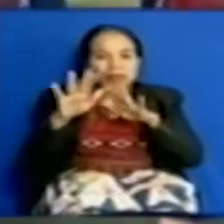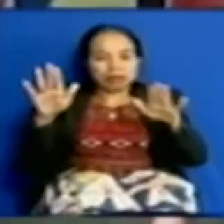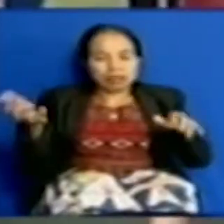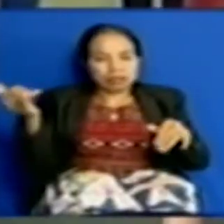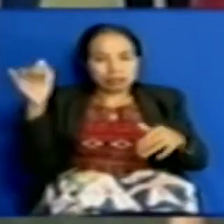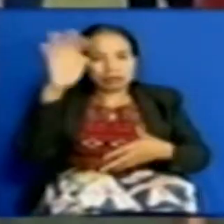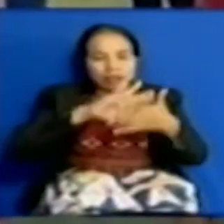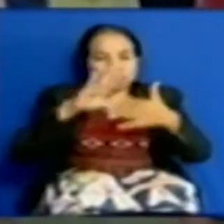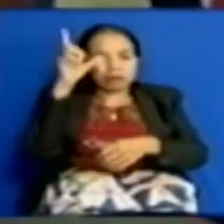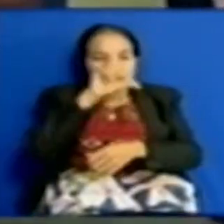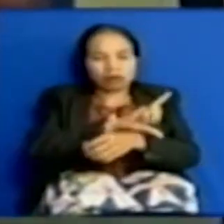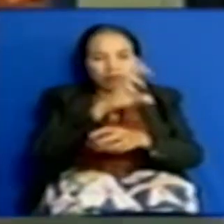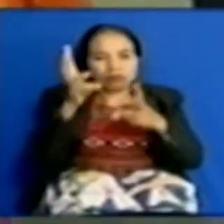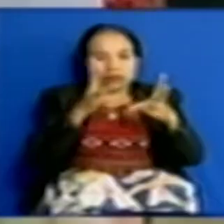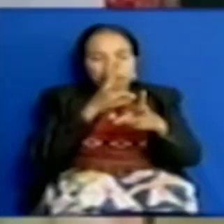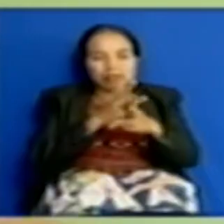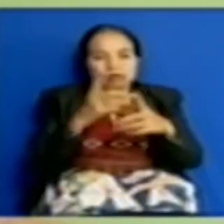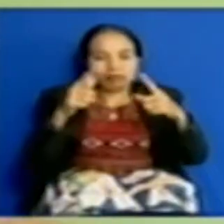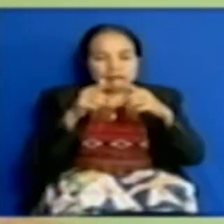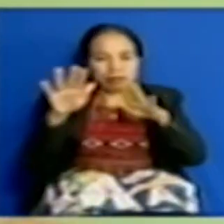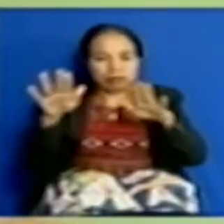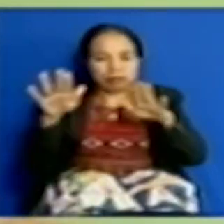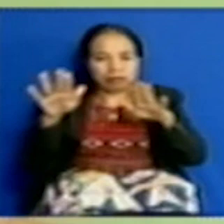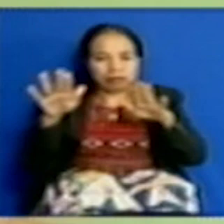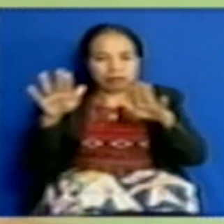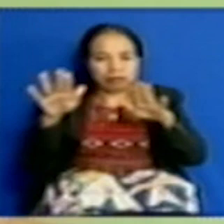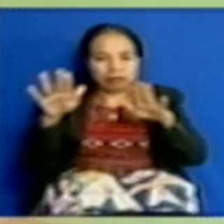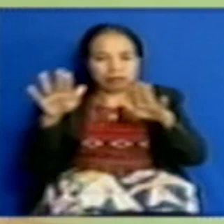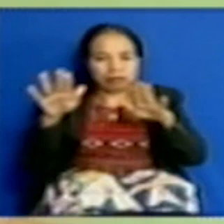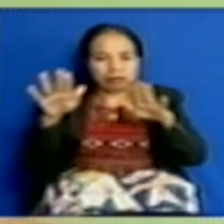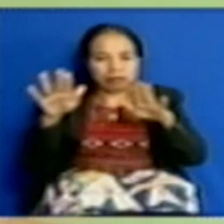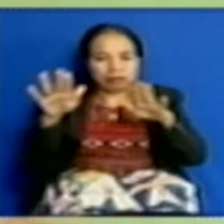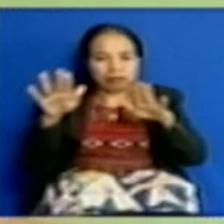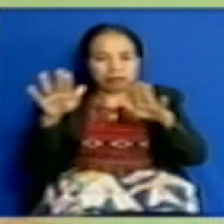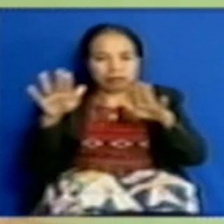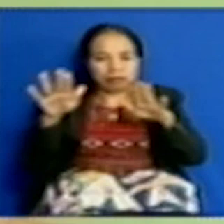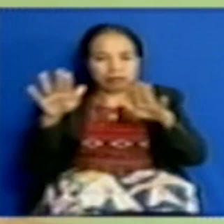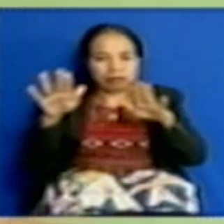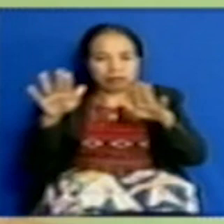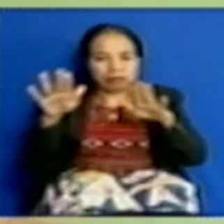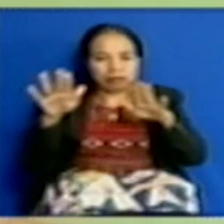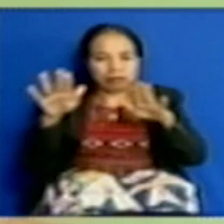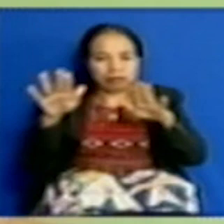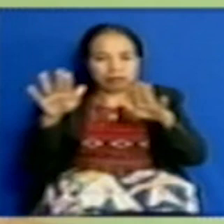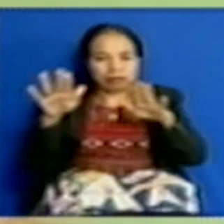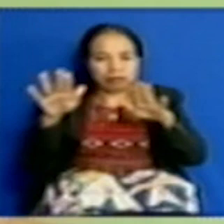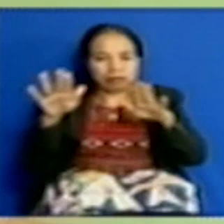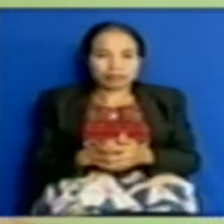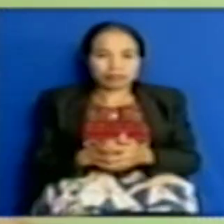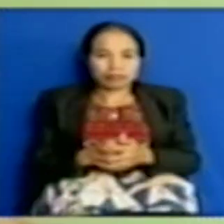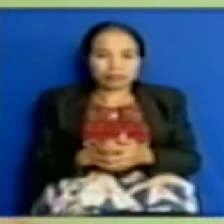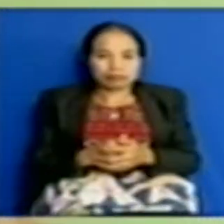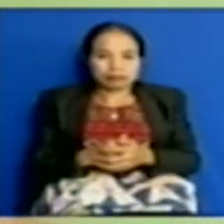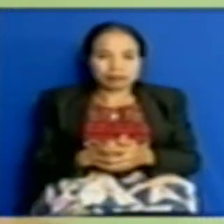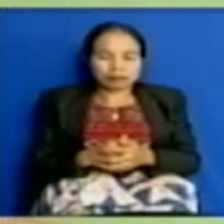lorong mundial labarik nian. Depois do seminário, se é bazar. Bazar, né, amigo, por si, há o seu convite, mostra participante desse